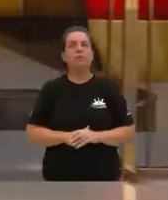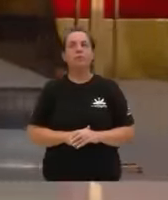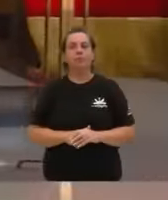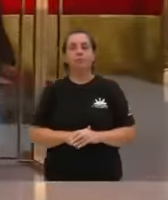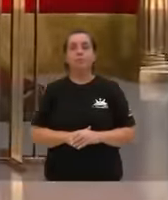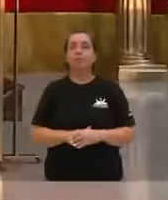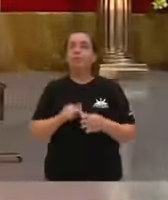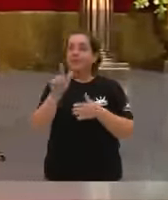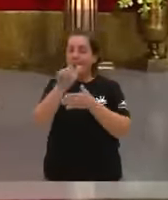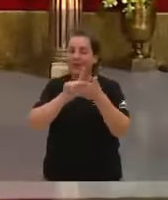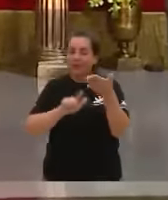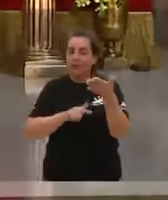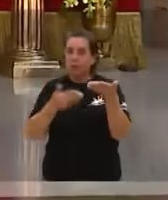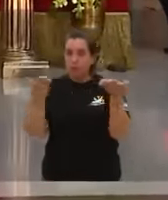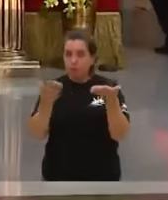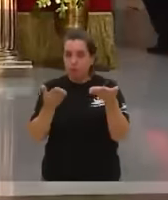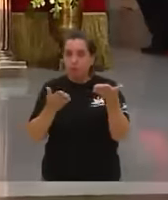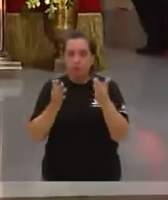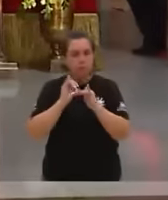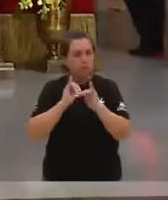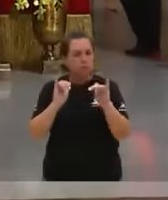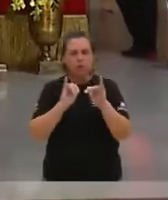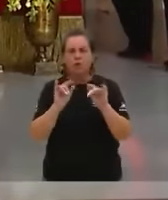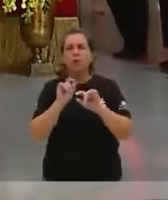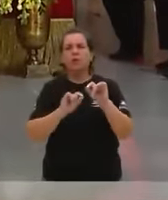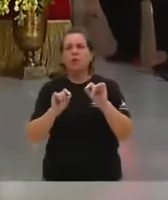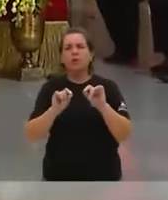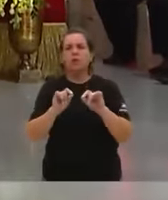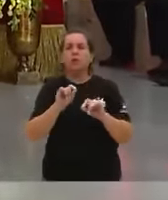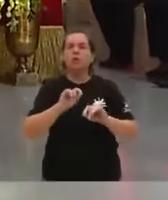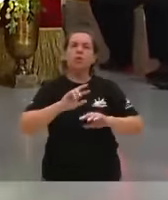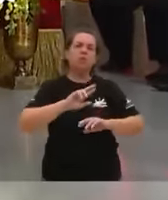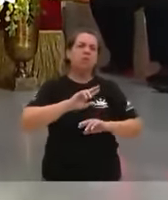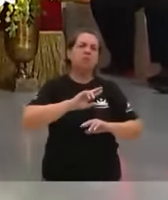A liturgia vai falar de vários vocacionados,